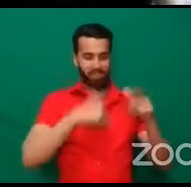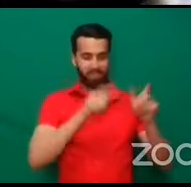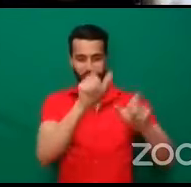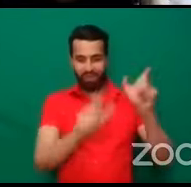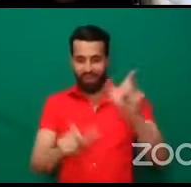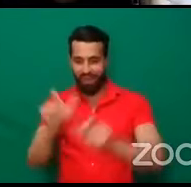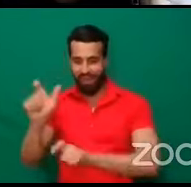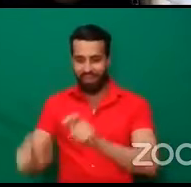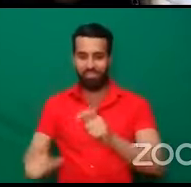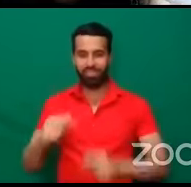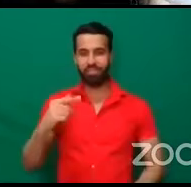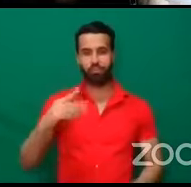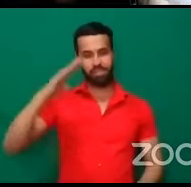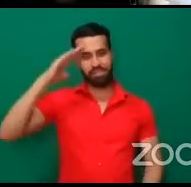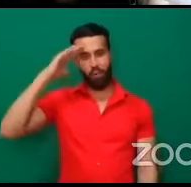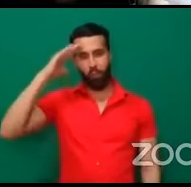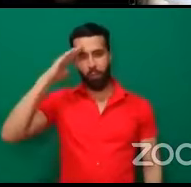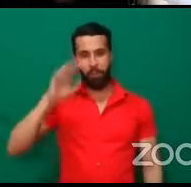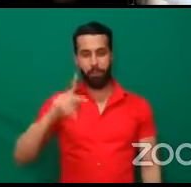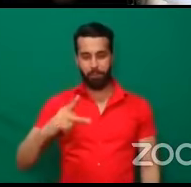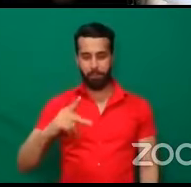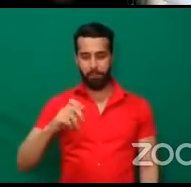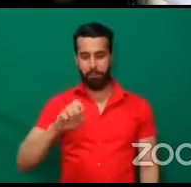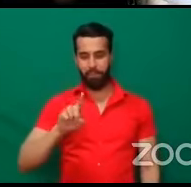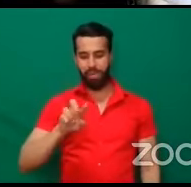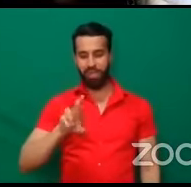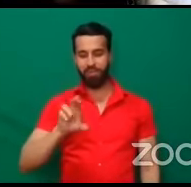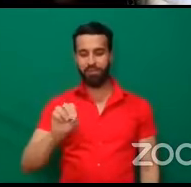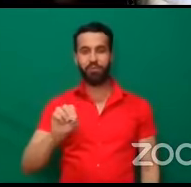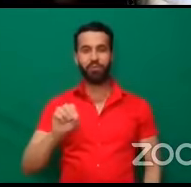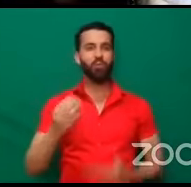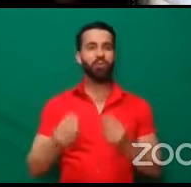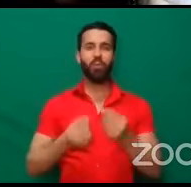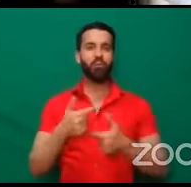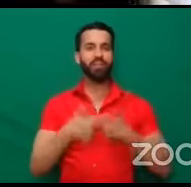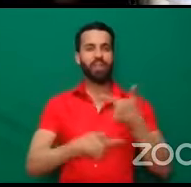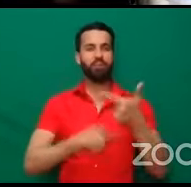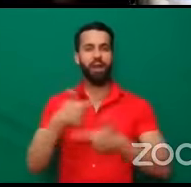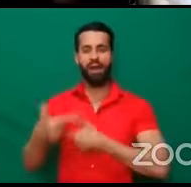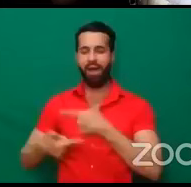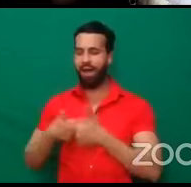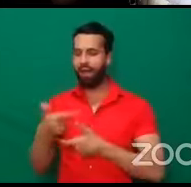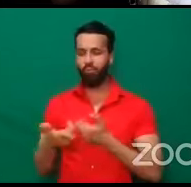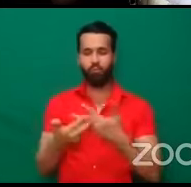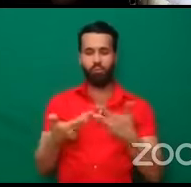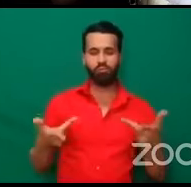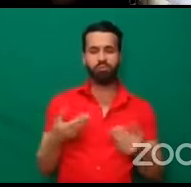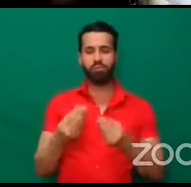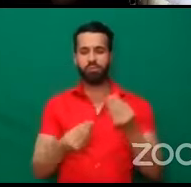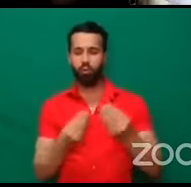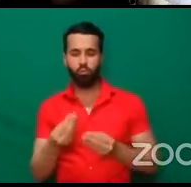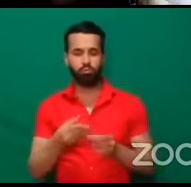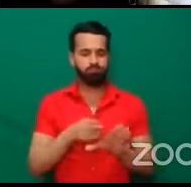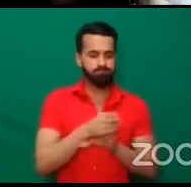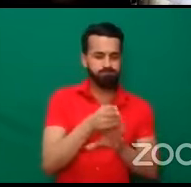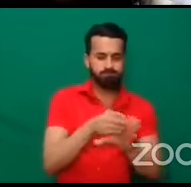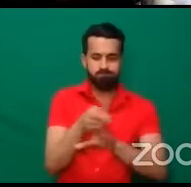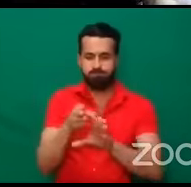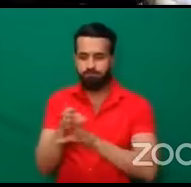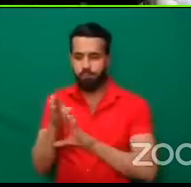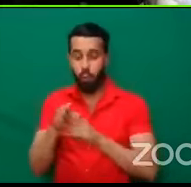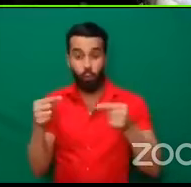Andrade? Como é que foi esse trabalho aí, assim, para conseguir chegar no tom que você queria?